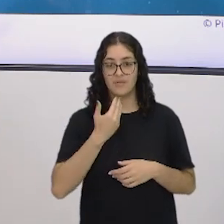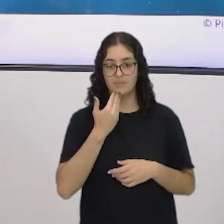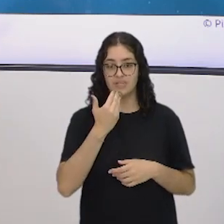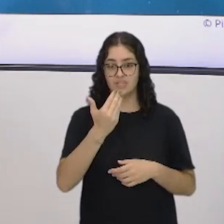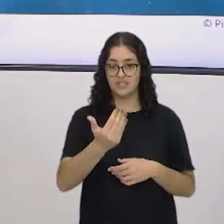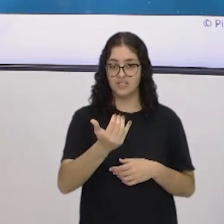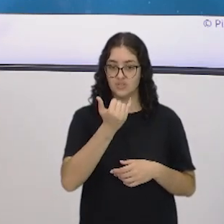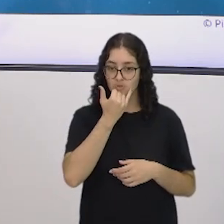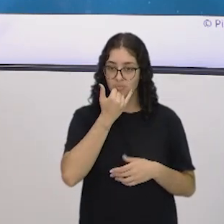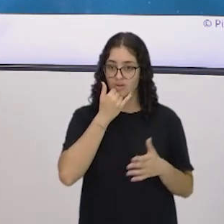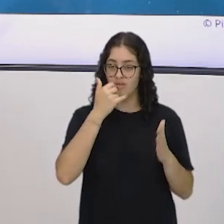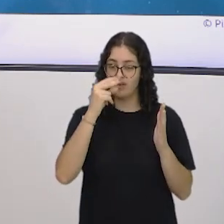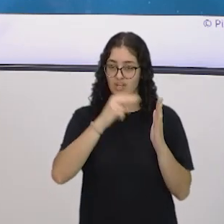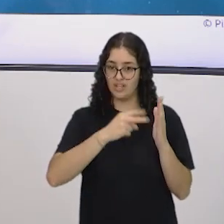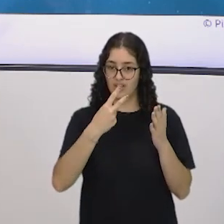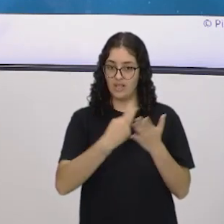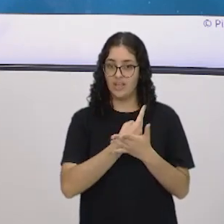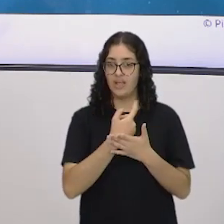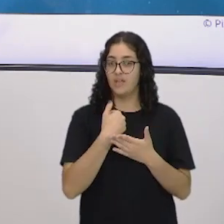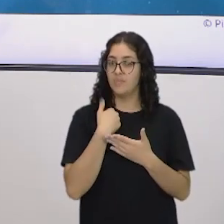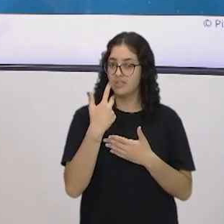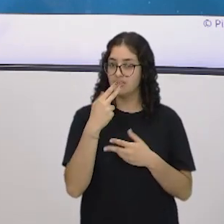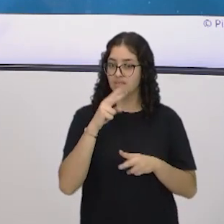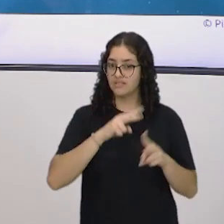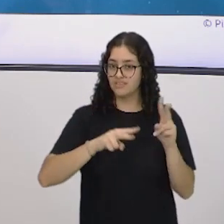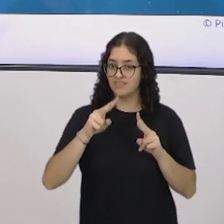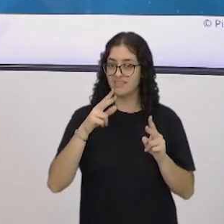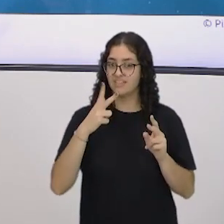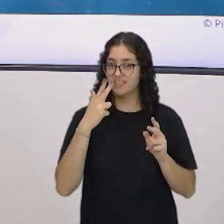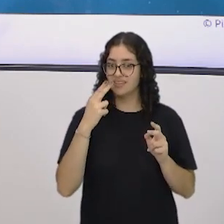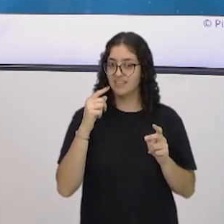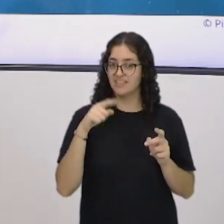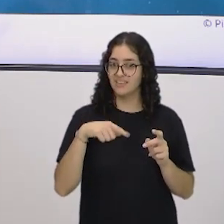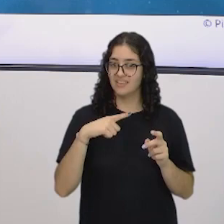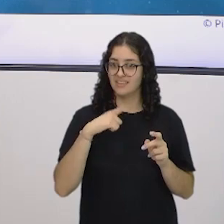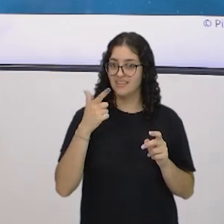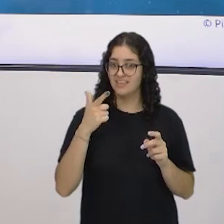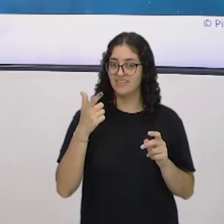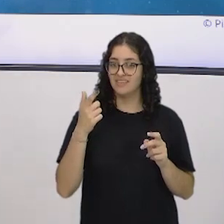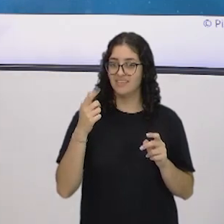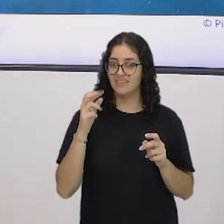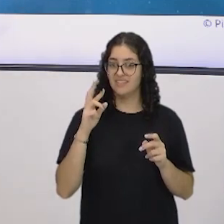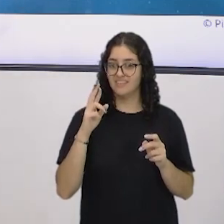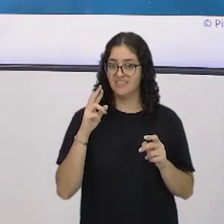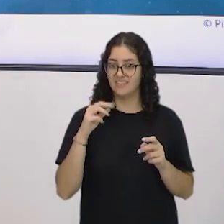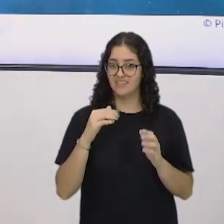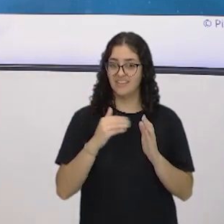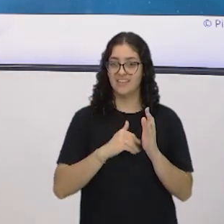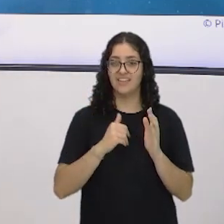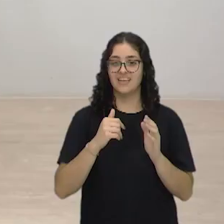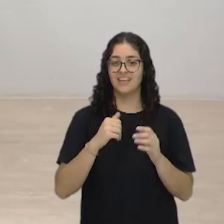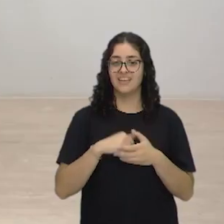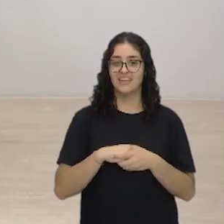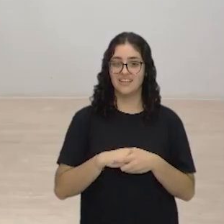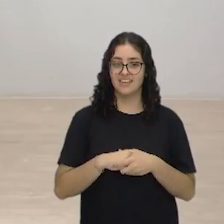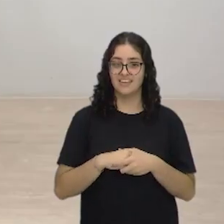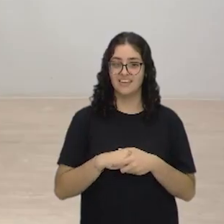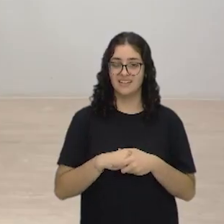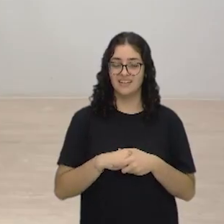Se eu li errado, pode ter sido eu que não enxerguei. O R. Eu estava achando que não tinha um R ali no meio. Eu tô preocupada com isso. Números?